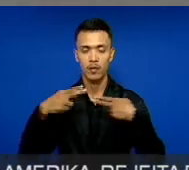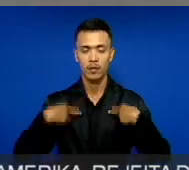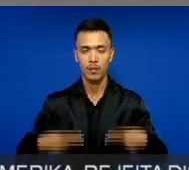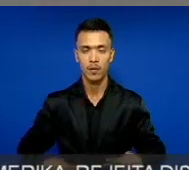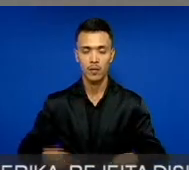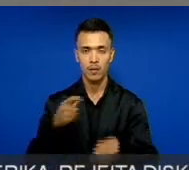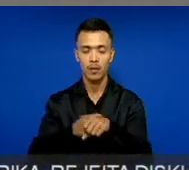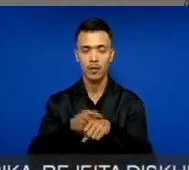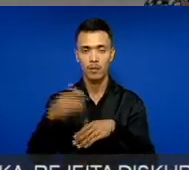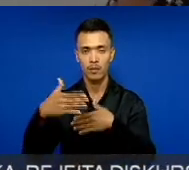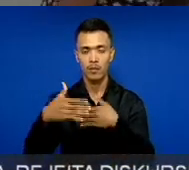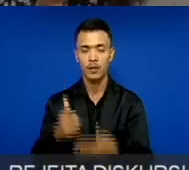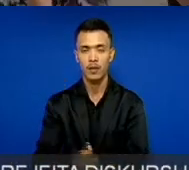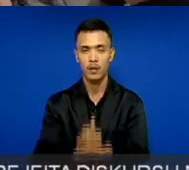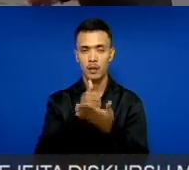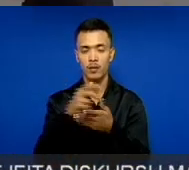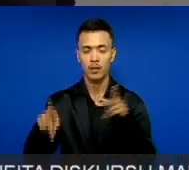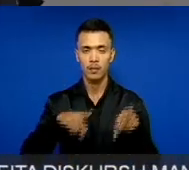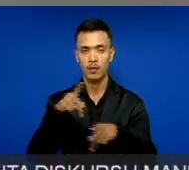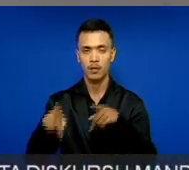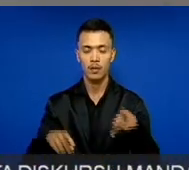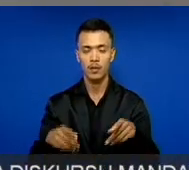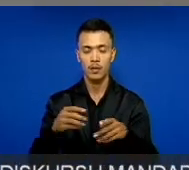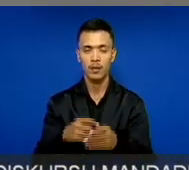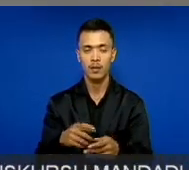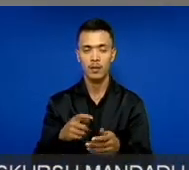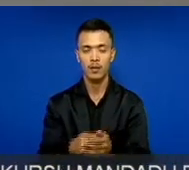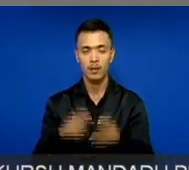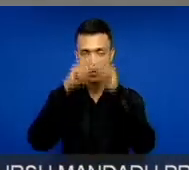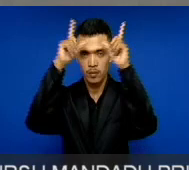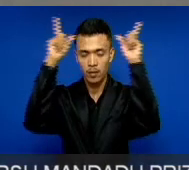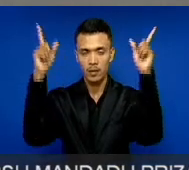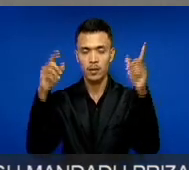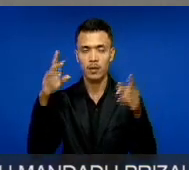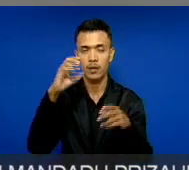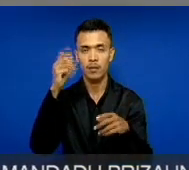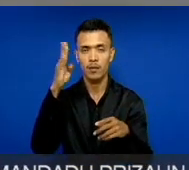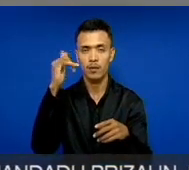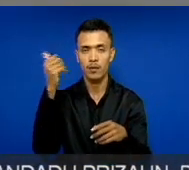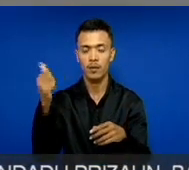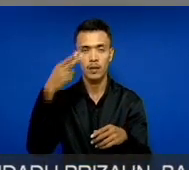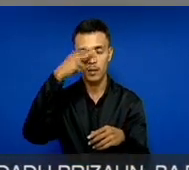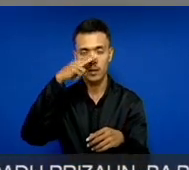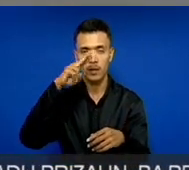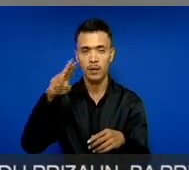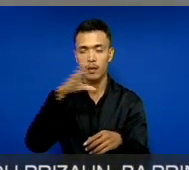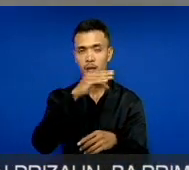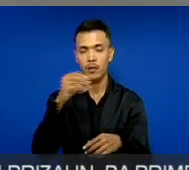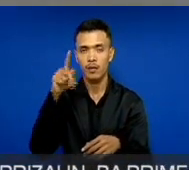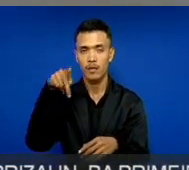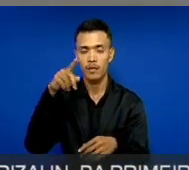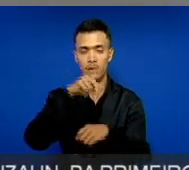barak, apoia comunidade e a Hong Kong, Timor-Leste, Cambódia, Tailândia no Filipina. Timóteo